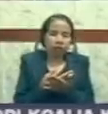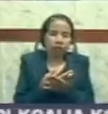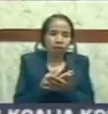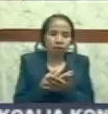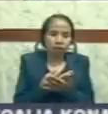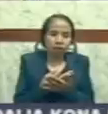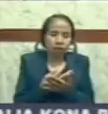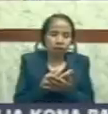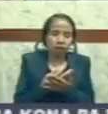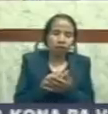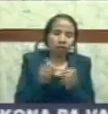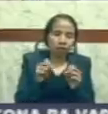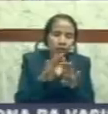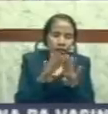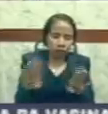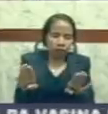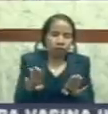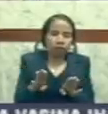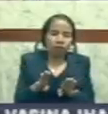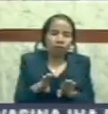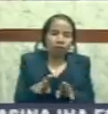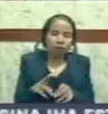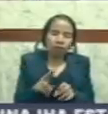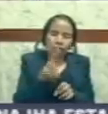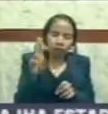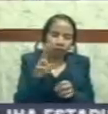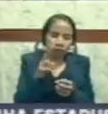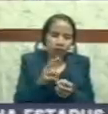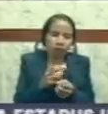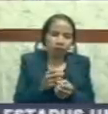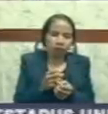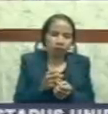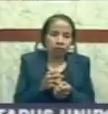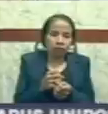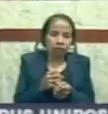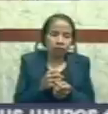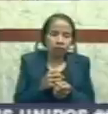mais transparente. Eu penso que a questão da execução cabe